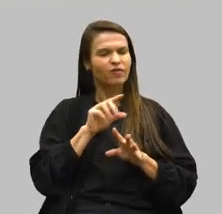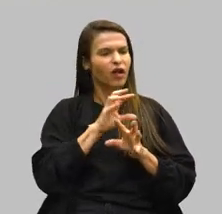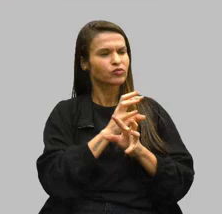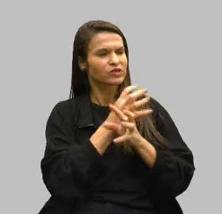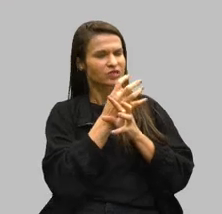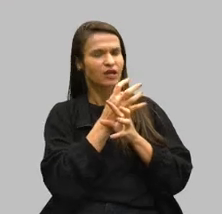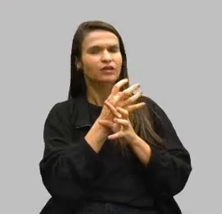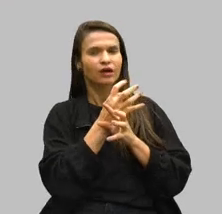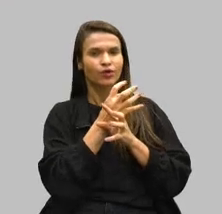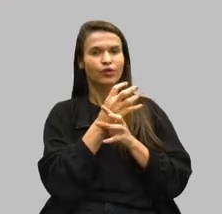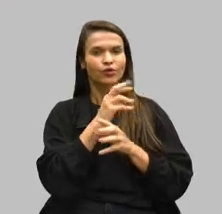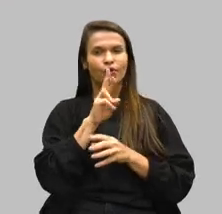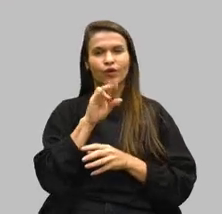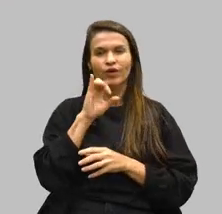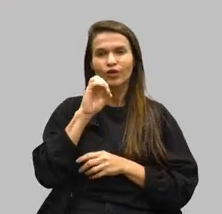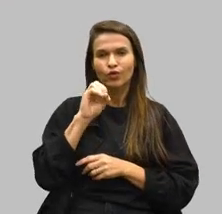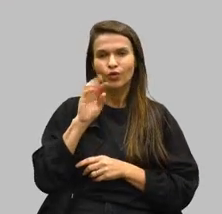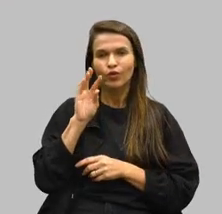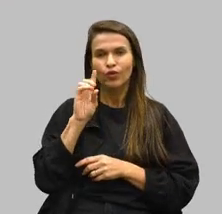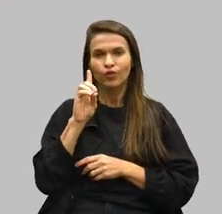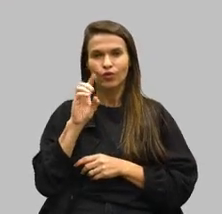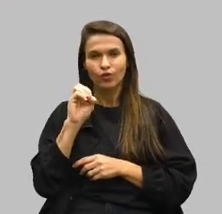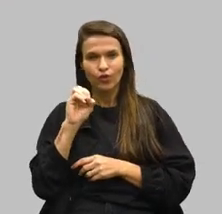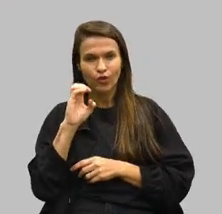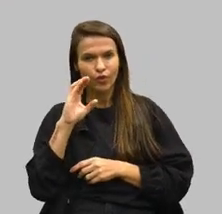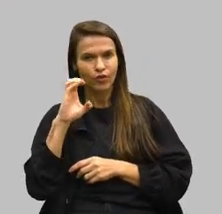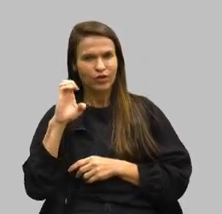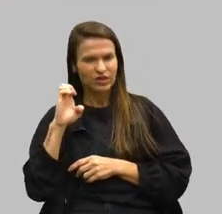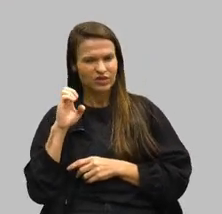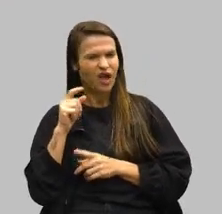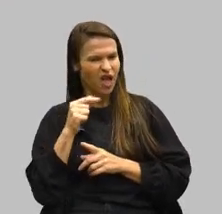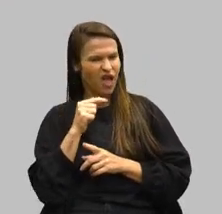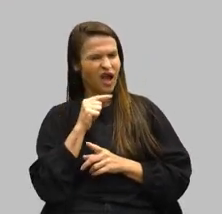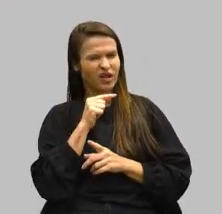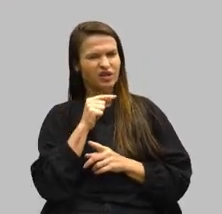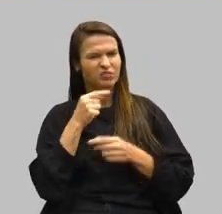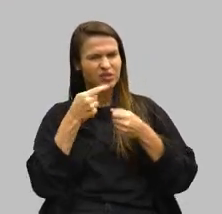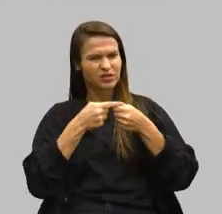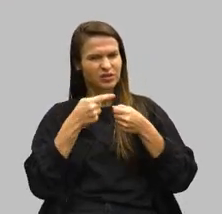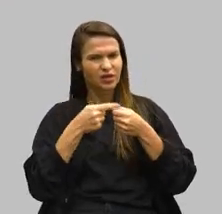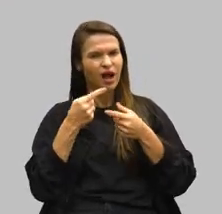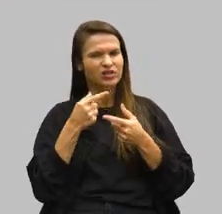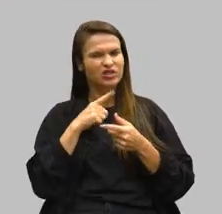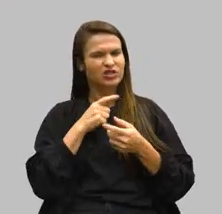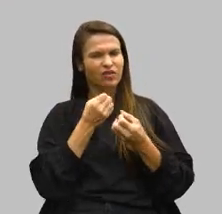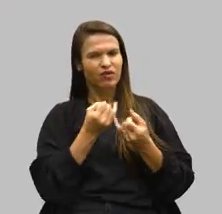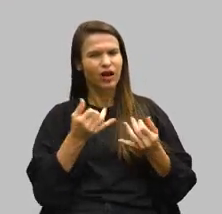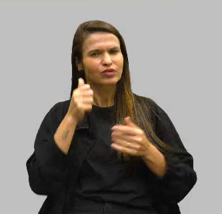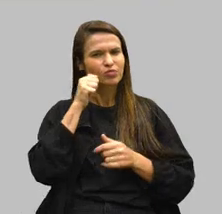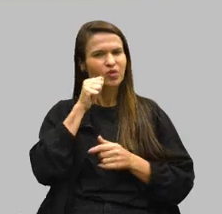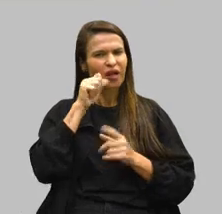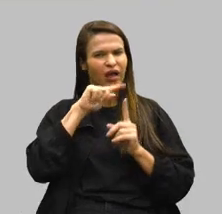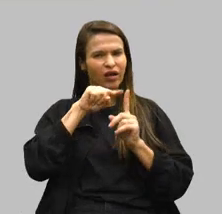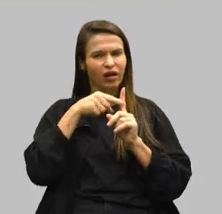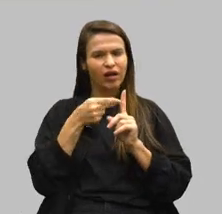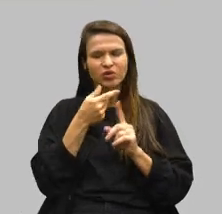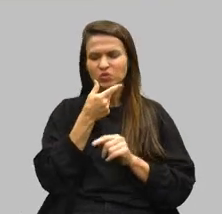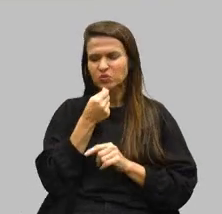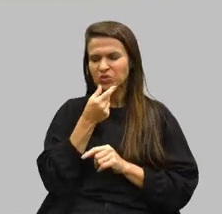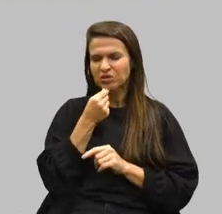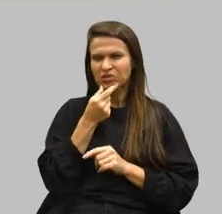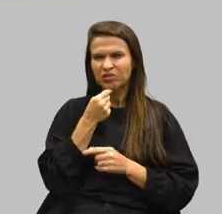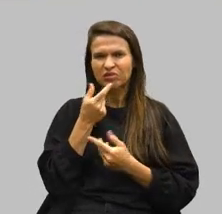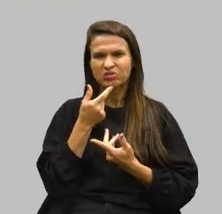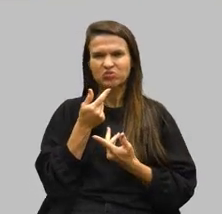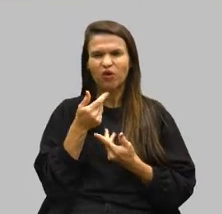olhou assim para mim Sertão do Rio aquele que nós somos na campanha tava cheio de mulher grávida os meninos volta assim se não tinha o que